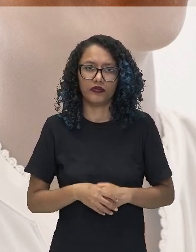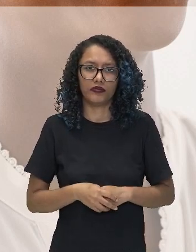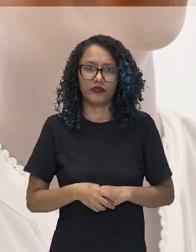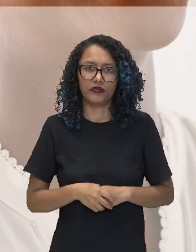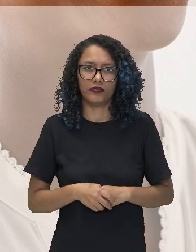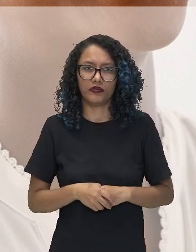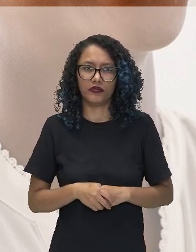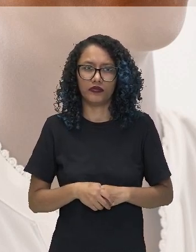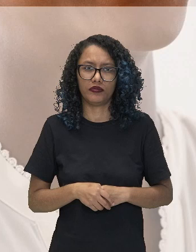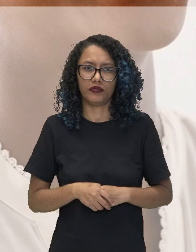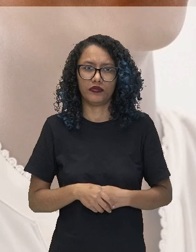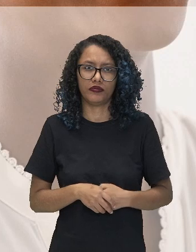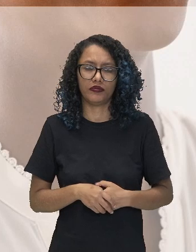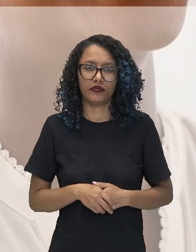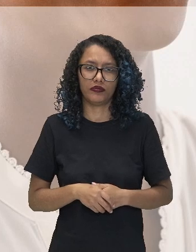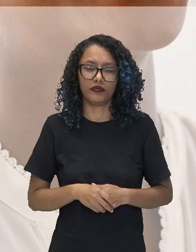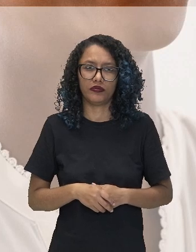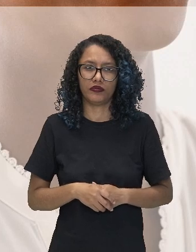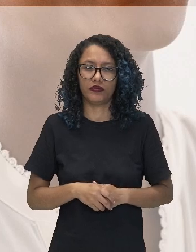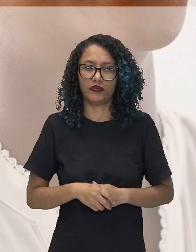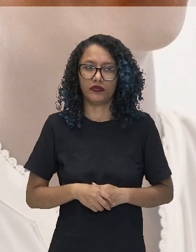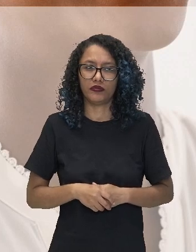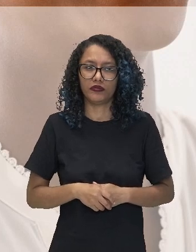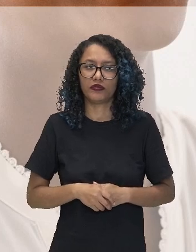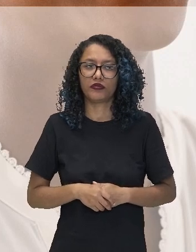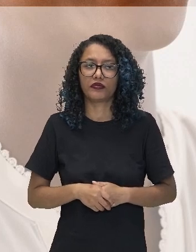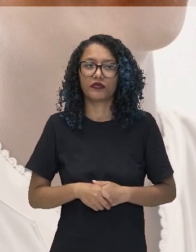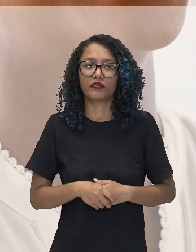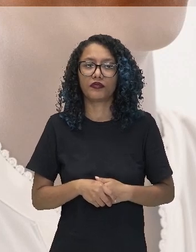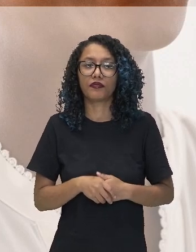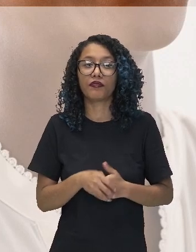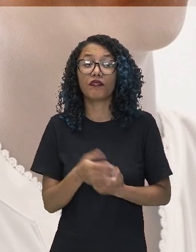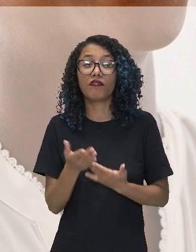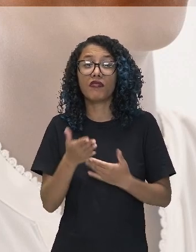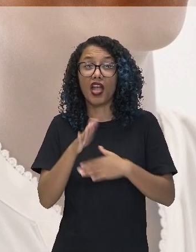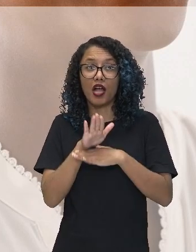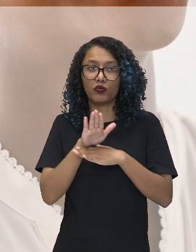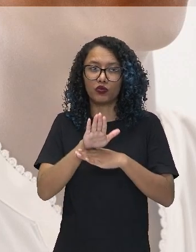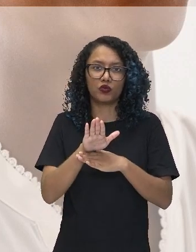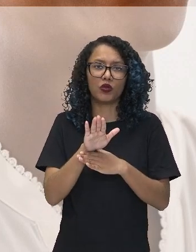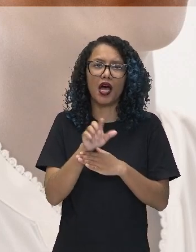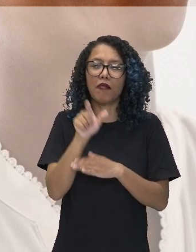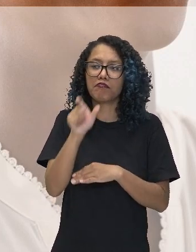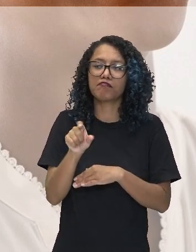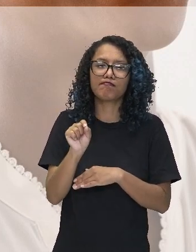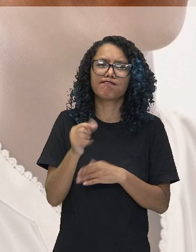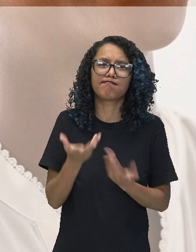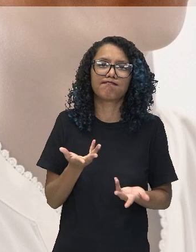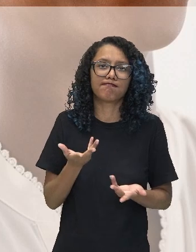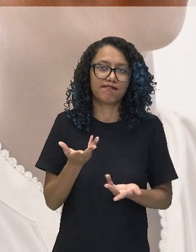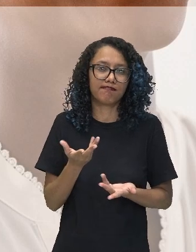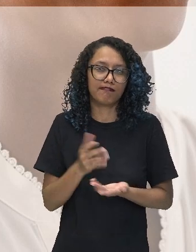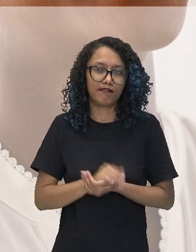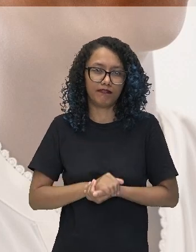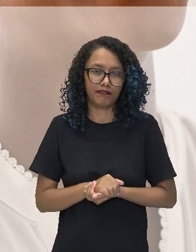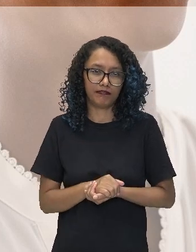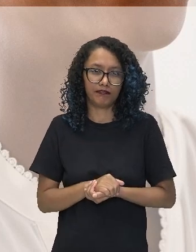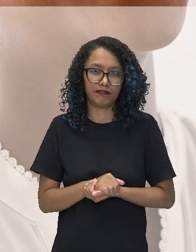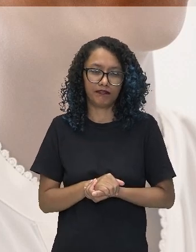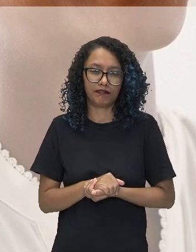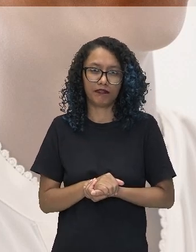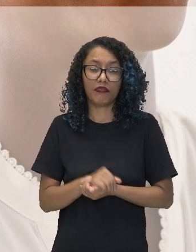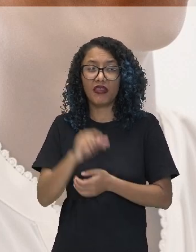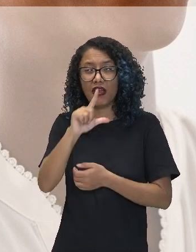les ajude tu alegria, que ajude a quem, né? Que les ajude. Esse les